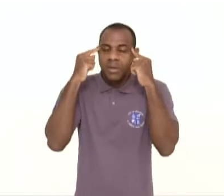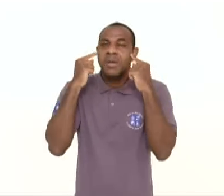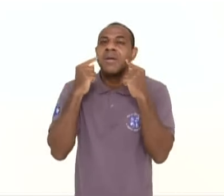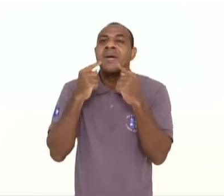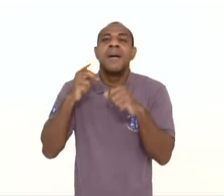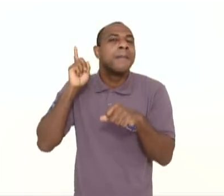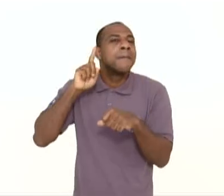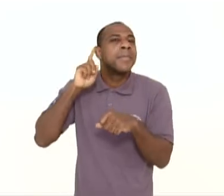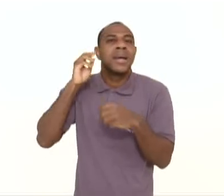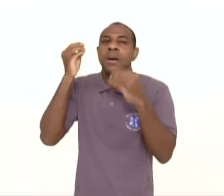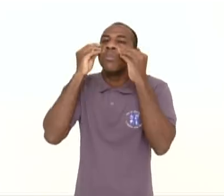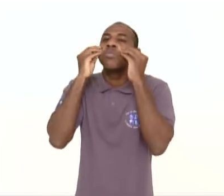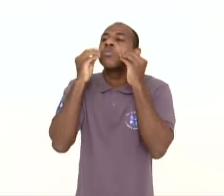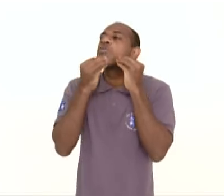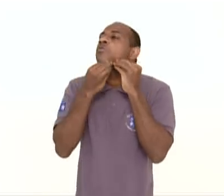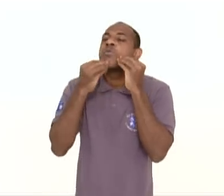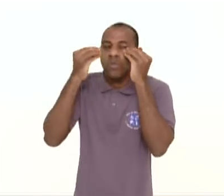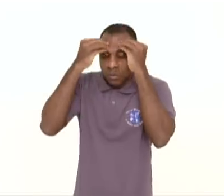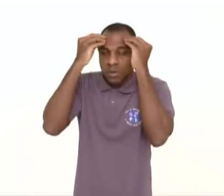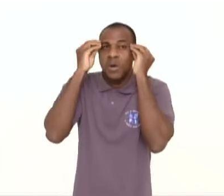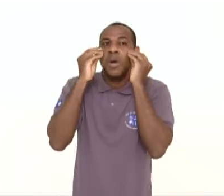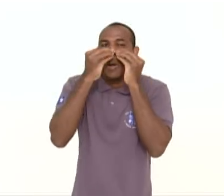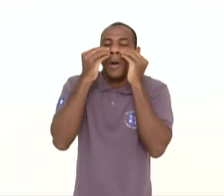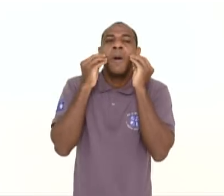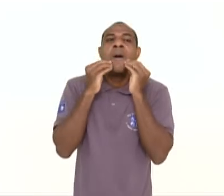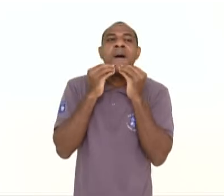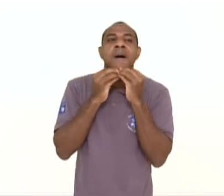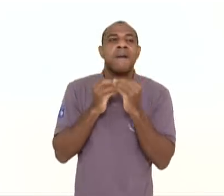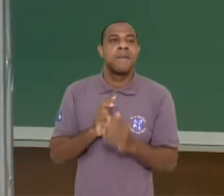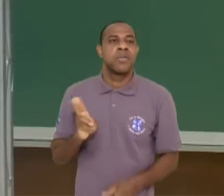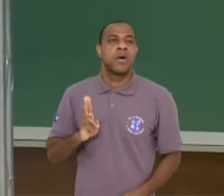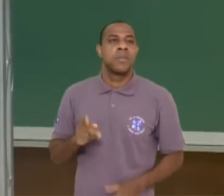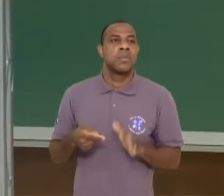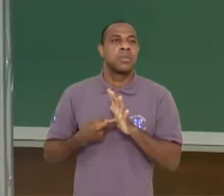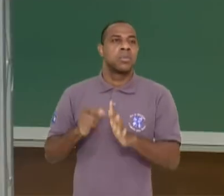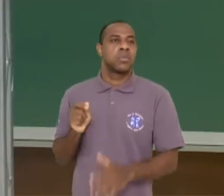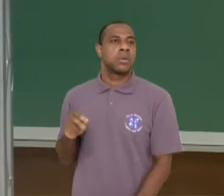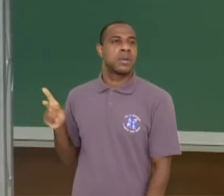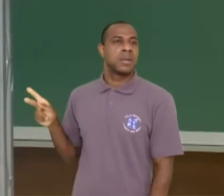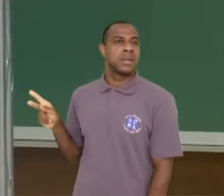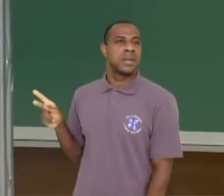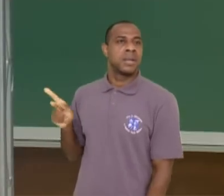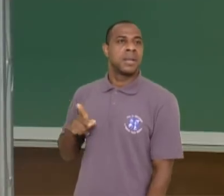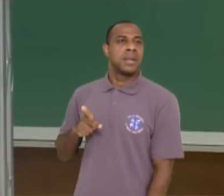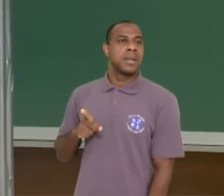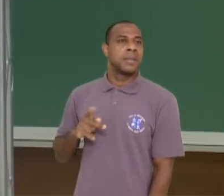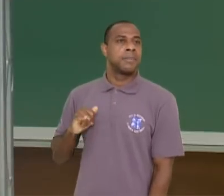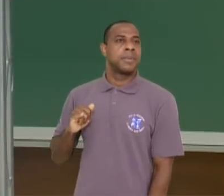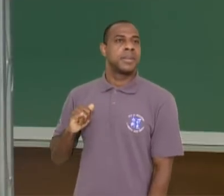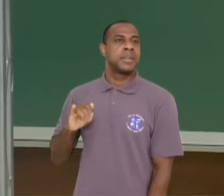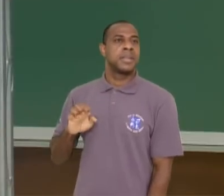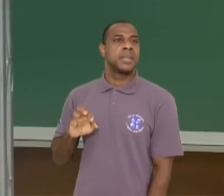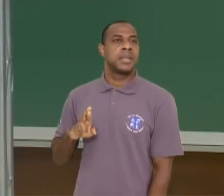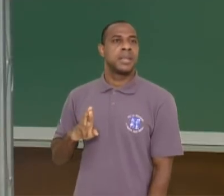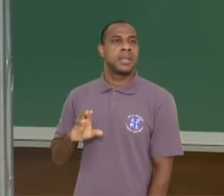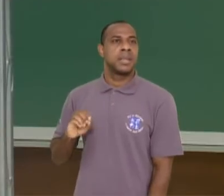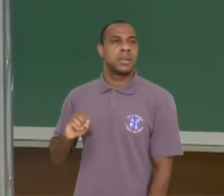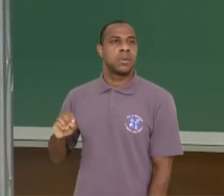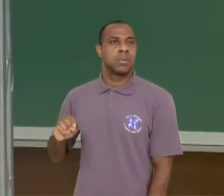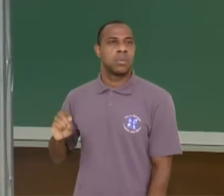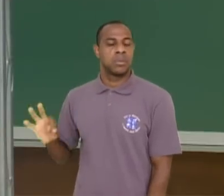na figura do Pierrot. Novamente, nós trazemos aqui para vocês a figura do Pierrot, né? Então, dentro da pantomima, que é uma